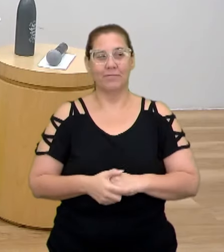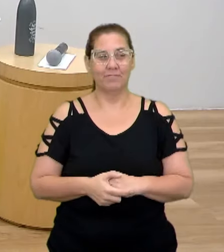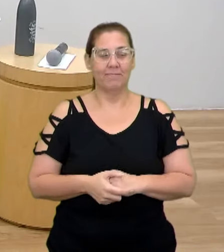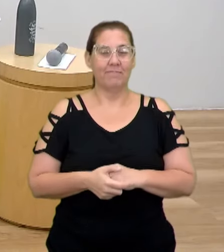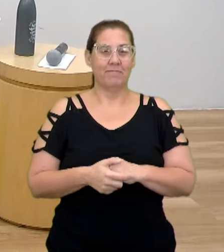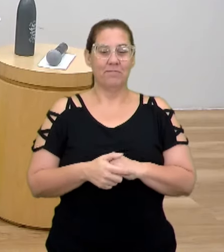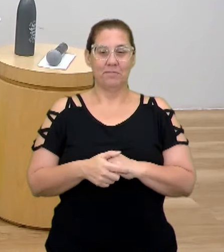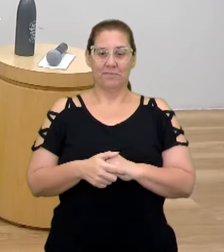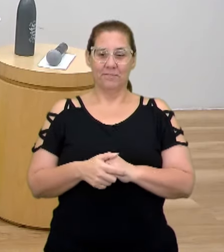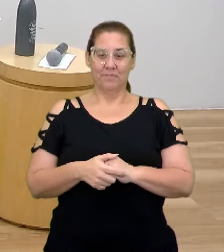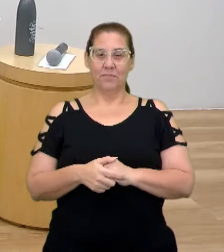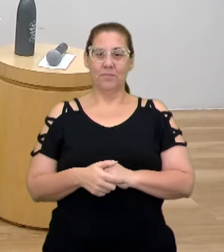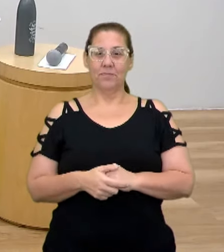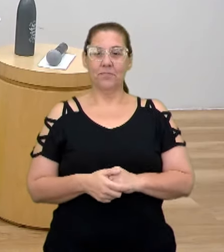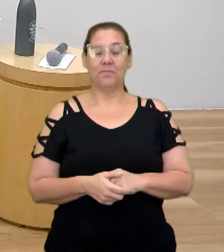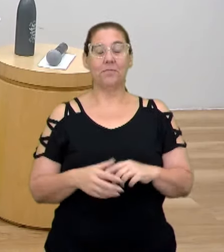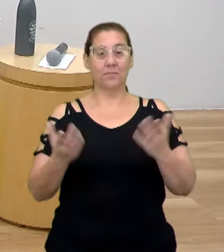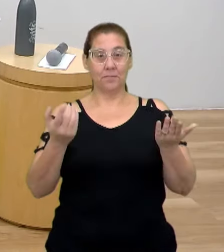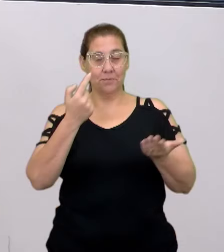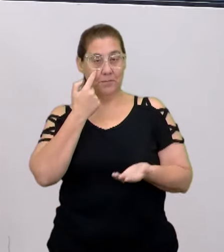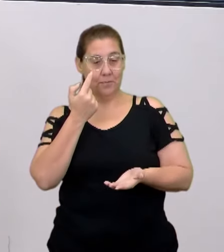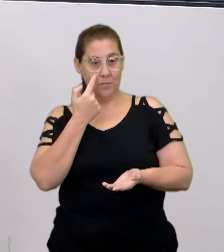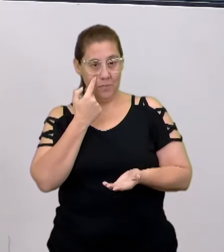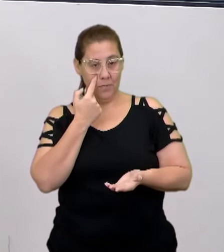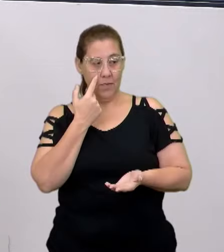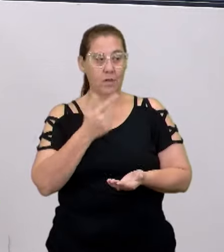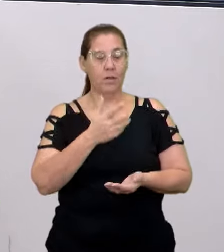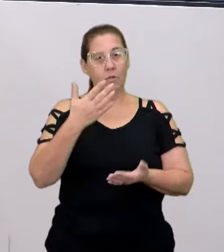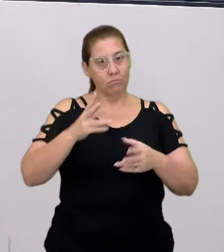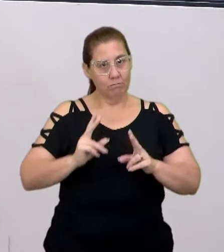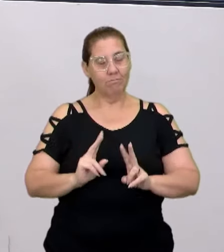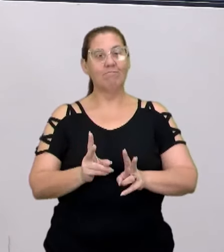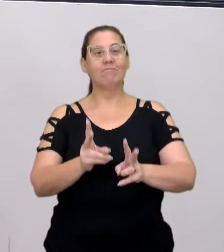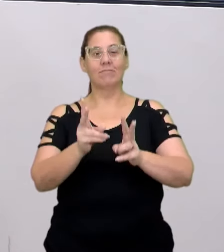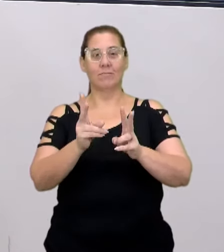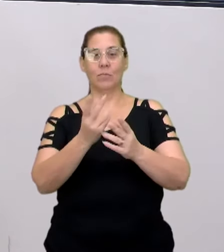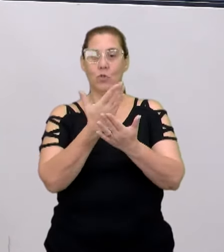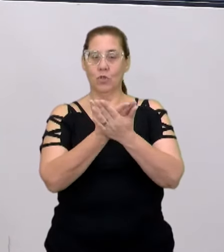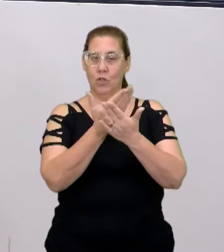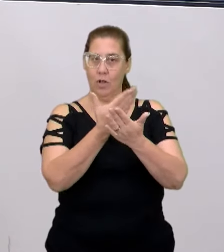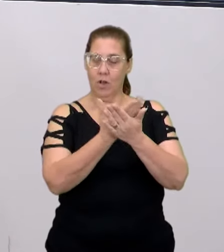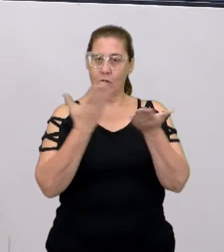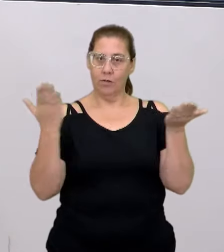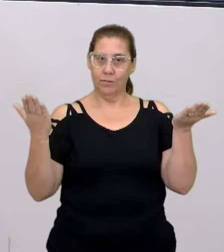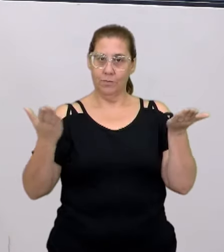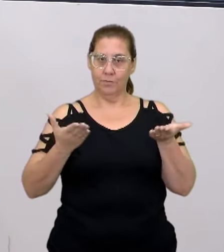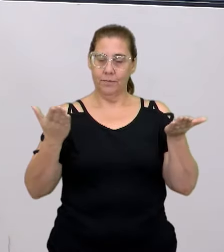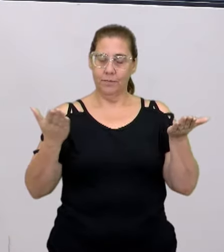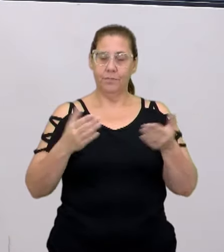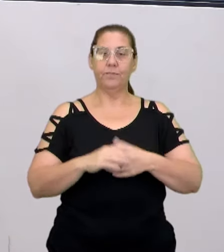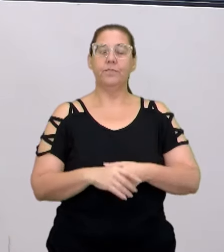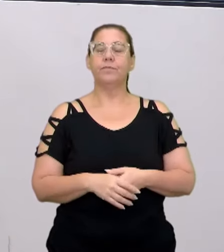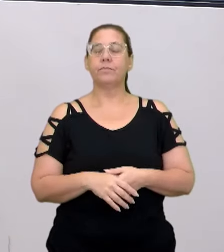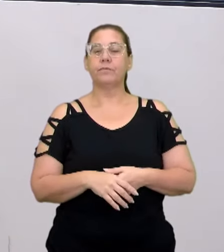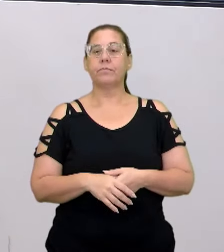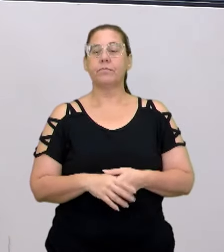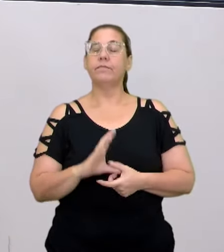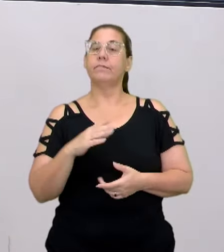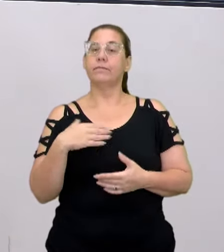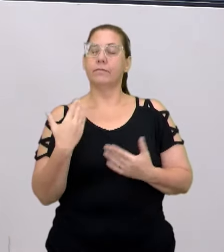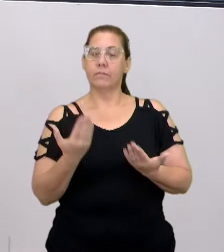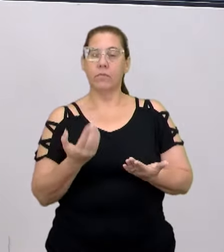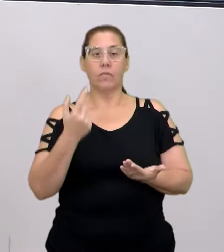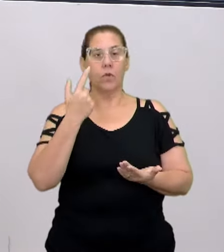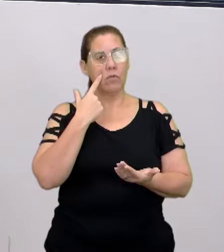fofes. E olha só, gente, né? Então, dando aí prosseguimento para nossa aula de hoje, né? A gente vai, então,